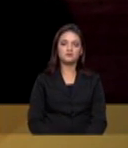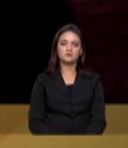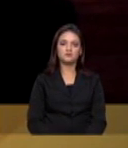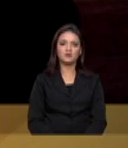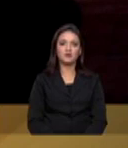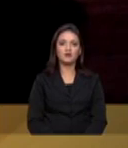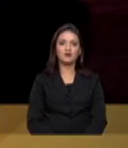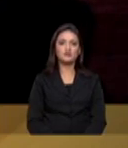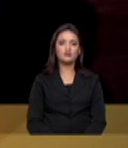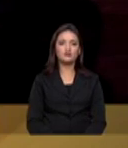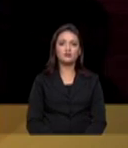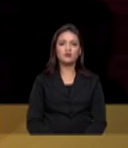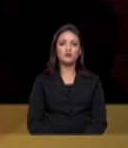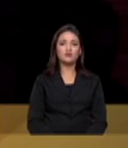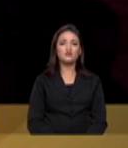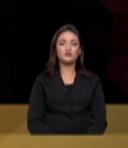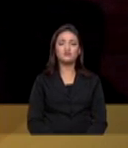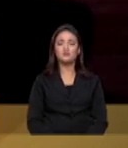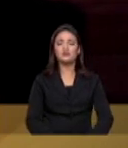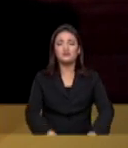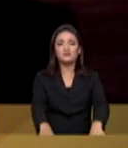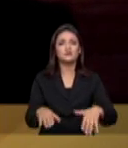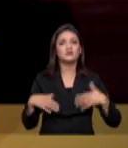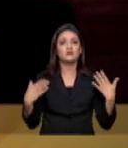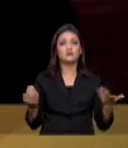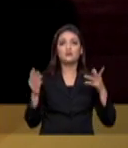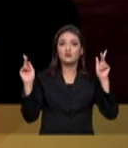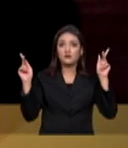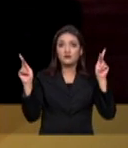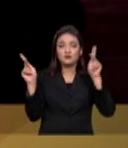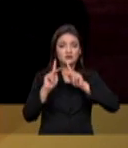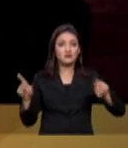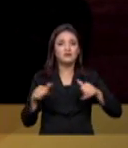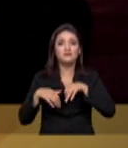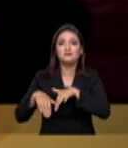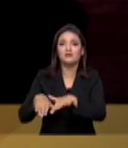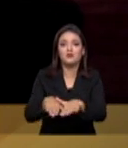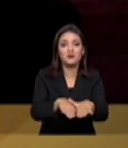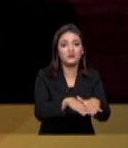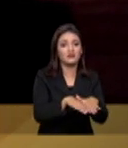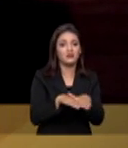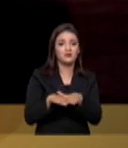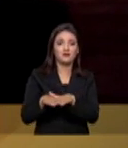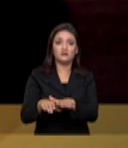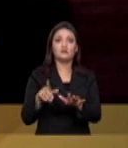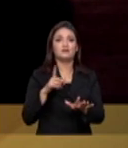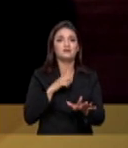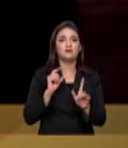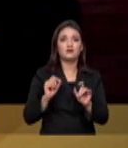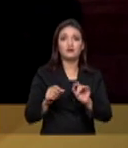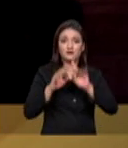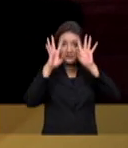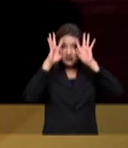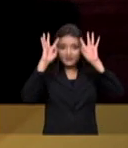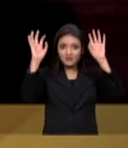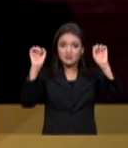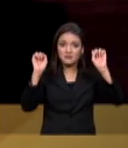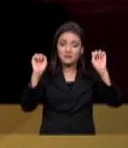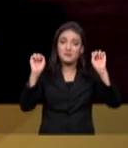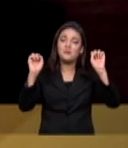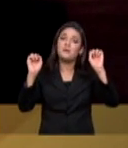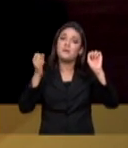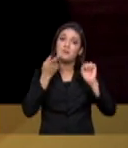de pacificação social que Dalí e Man levou intuito do tribunal ao